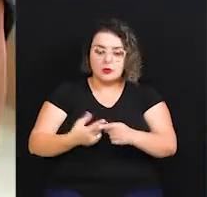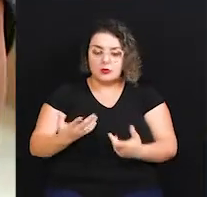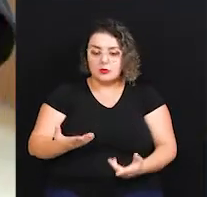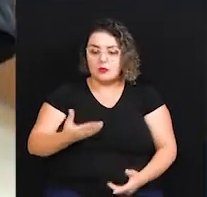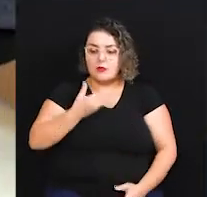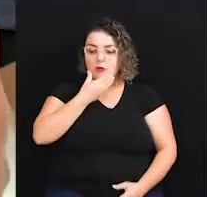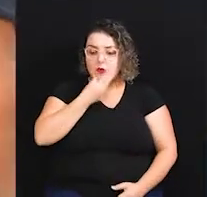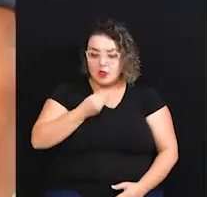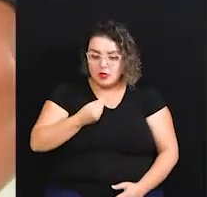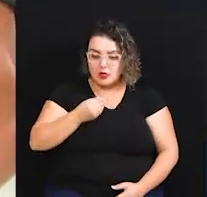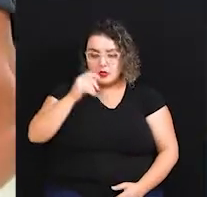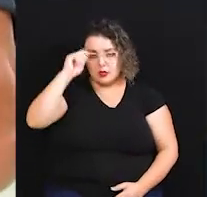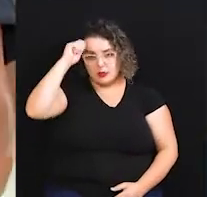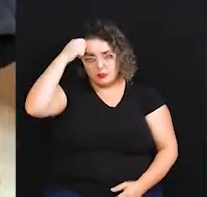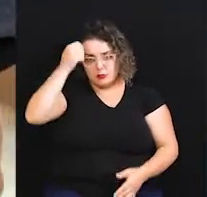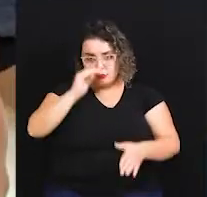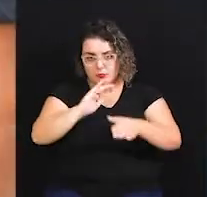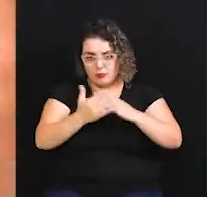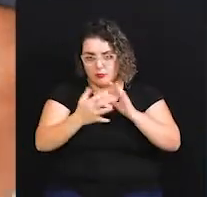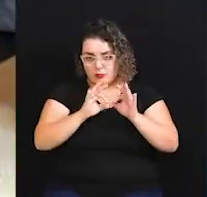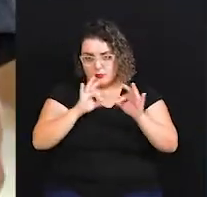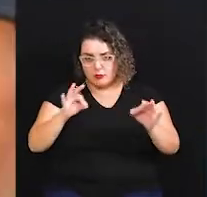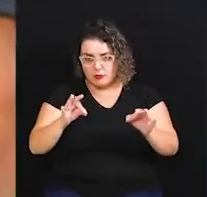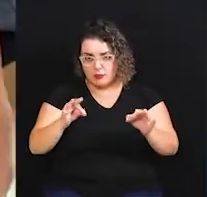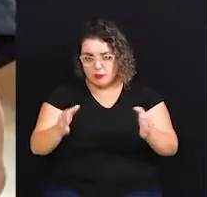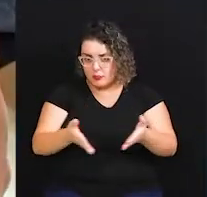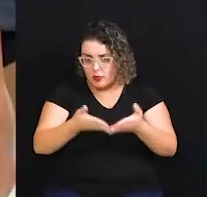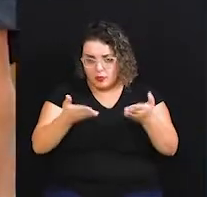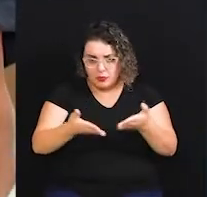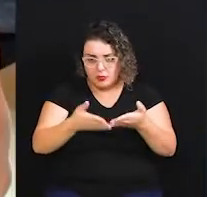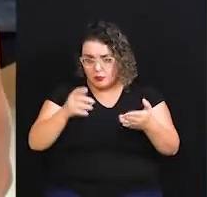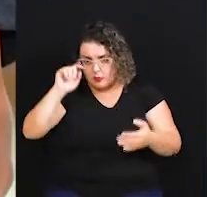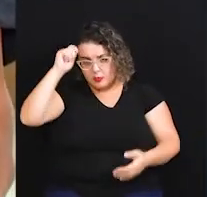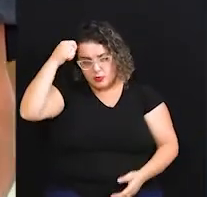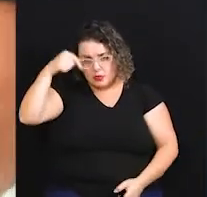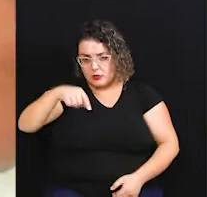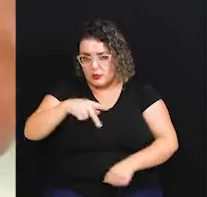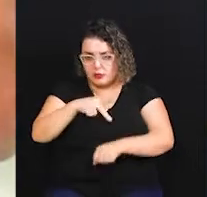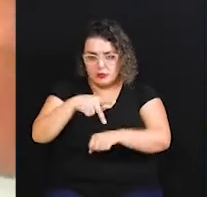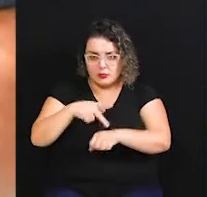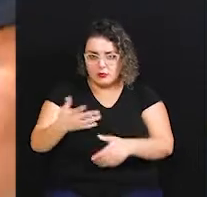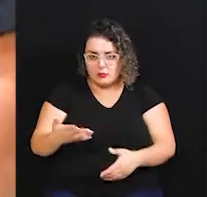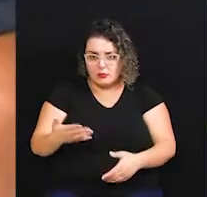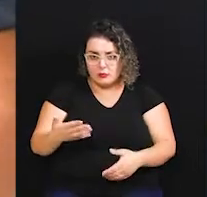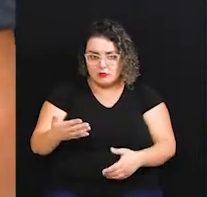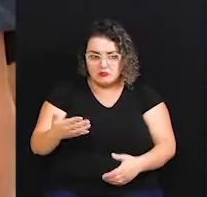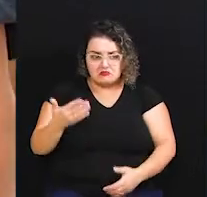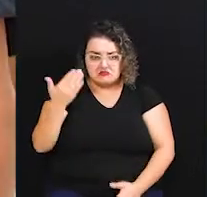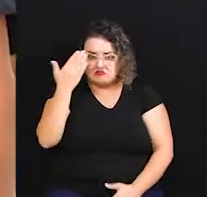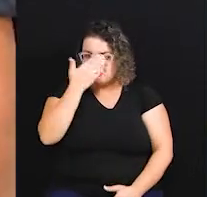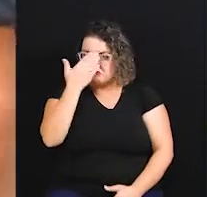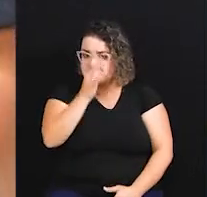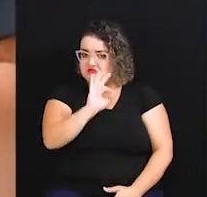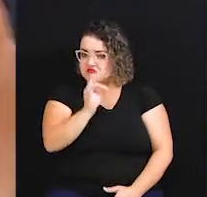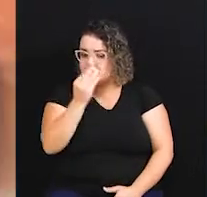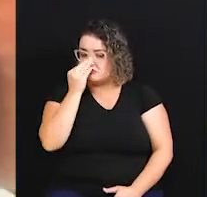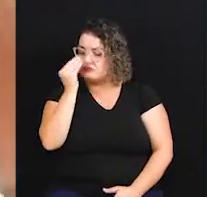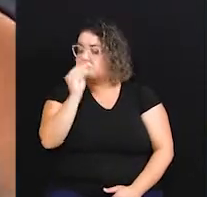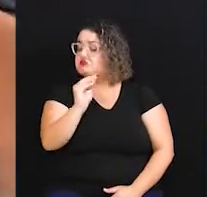meninos pretos de periferia, sendo pobre preto nesse país praticamente invisível.